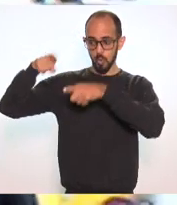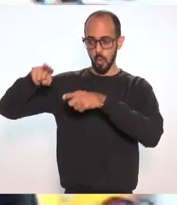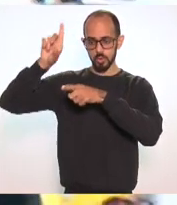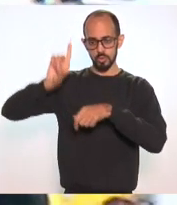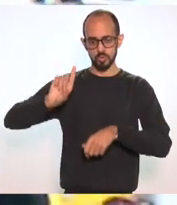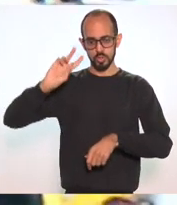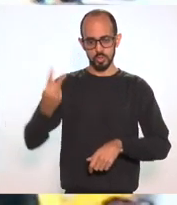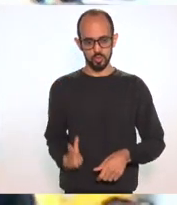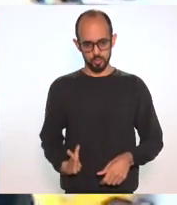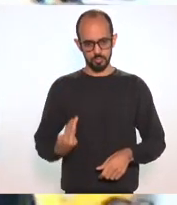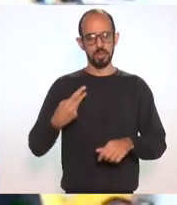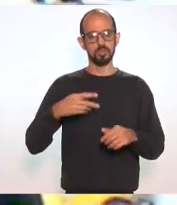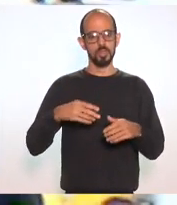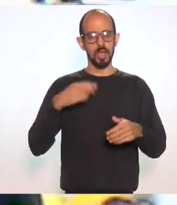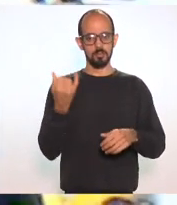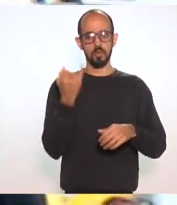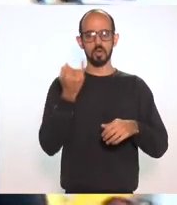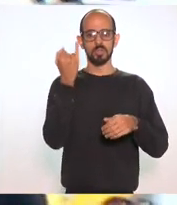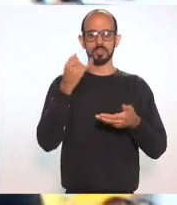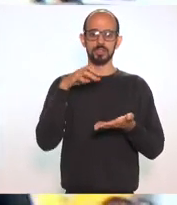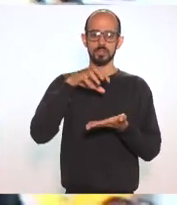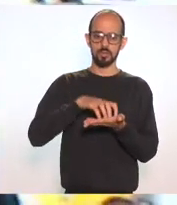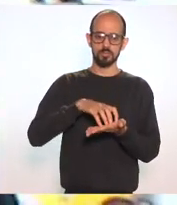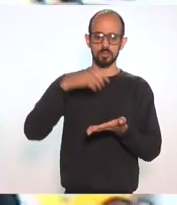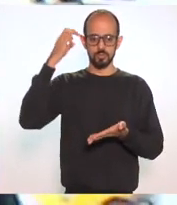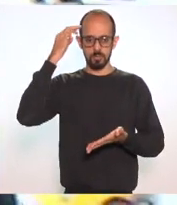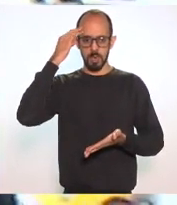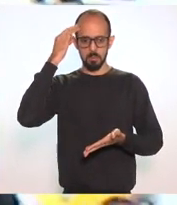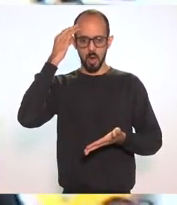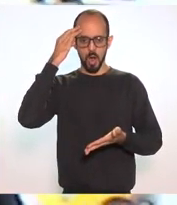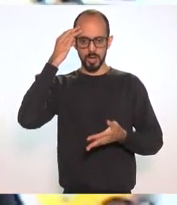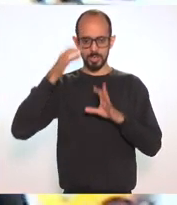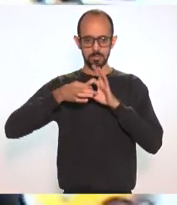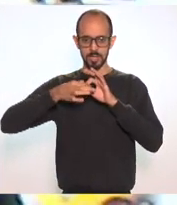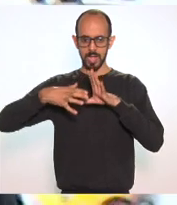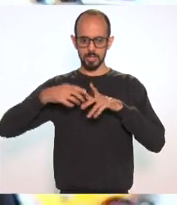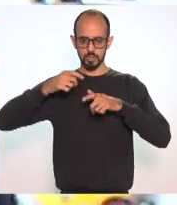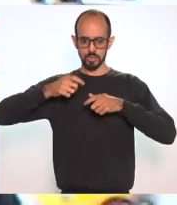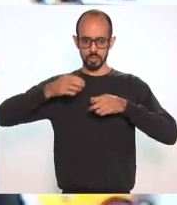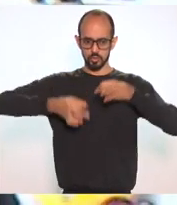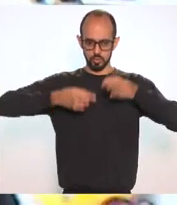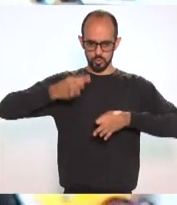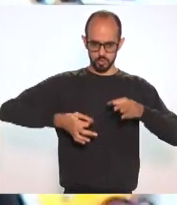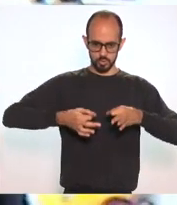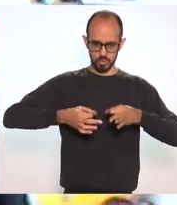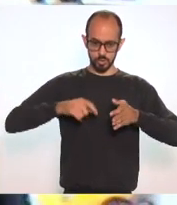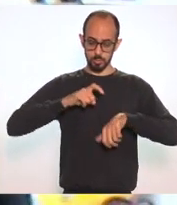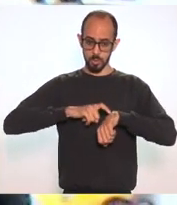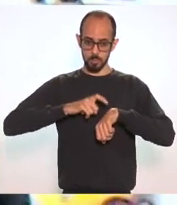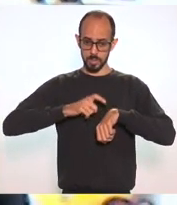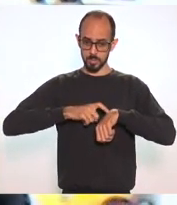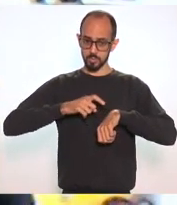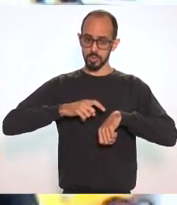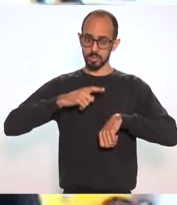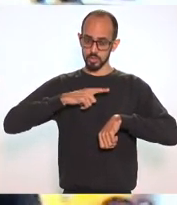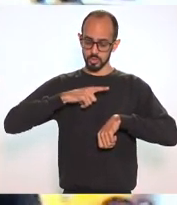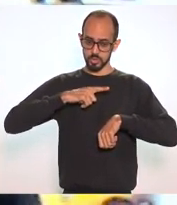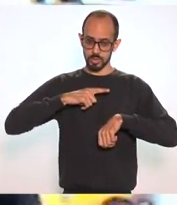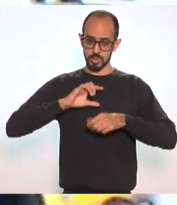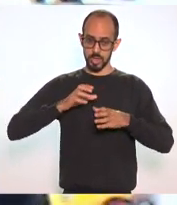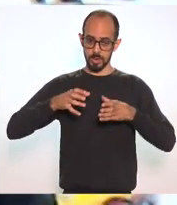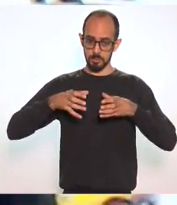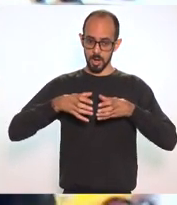das comissões da memória, verdade, justiça, e num momento como esse que a gente está enfrentando, onde mais uma vez a omissão